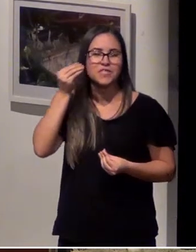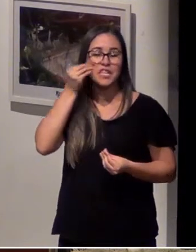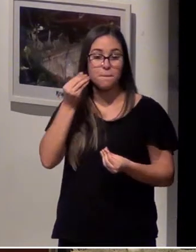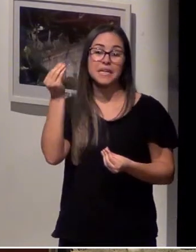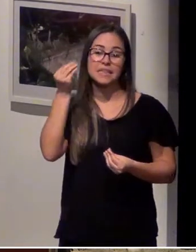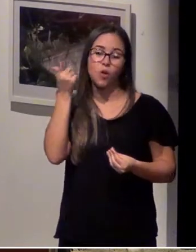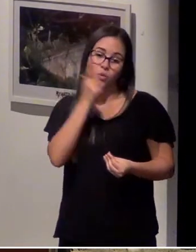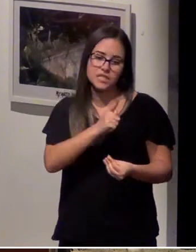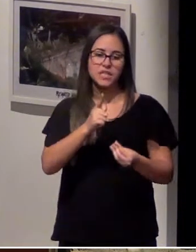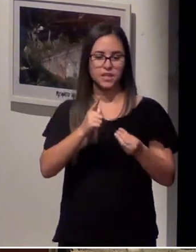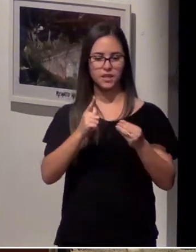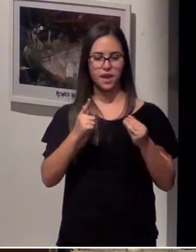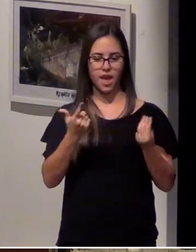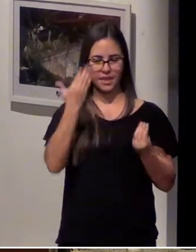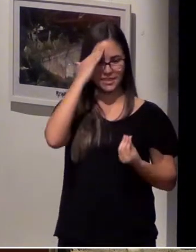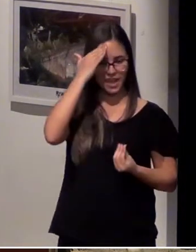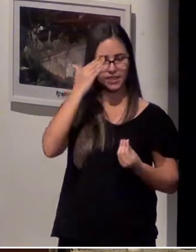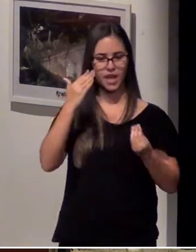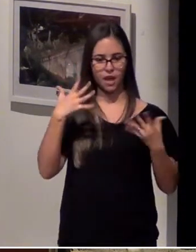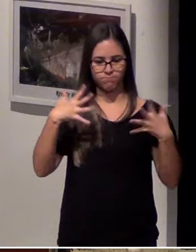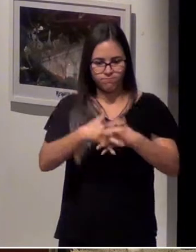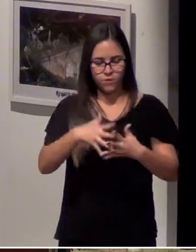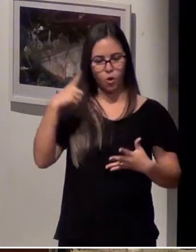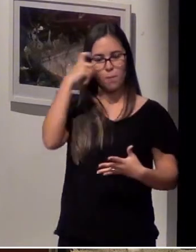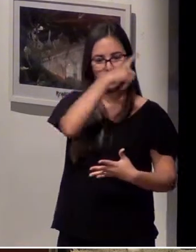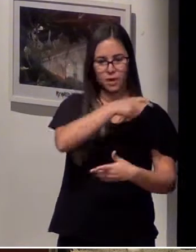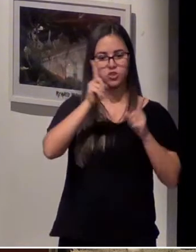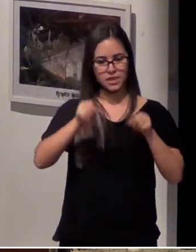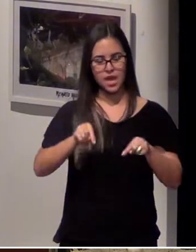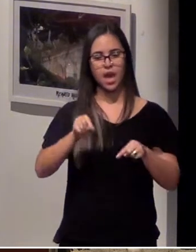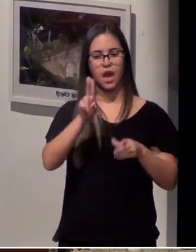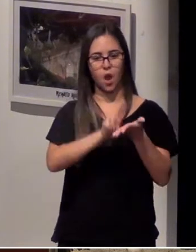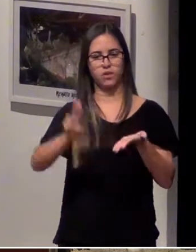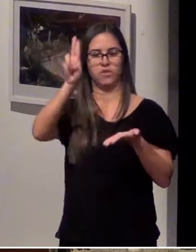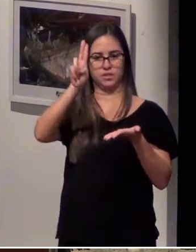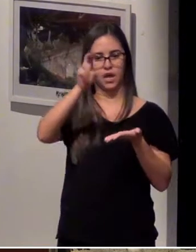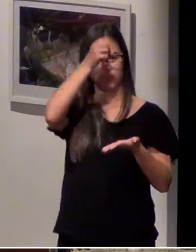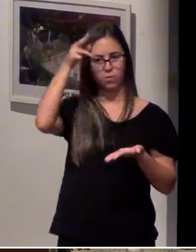tentar lidar com a complexidade que é a universidade pública.